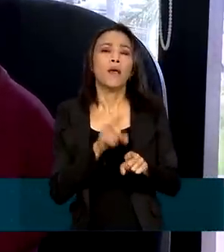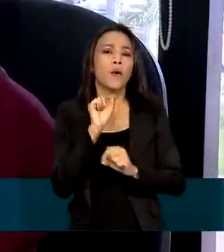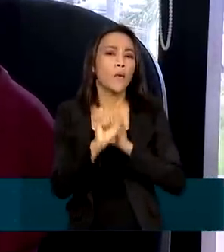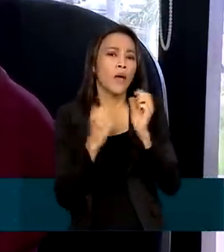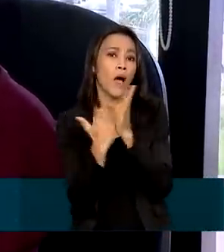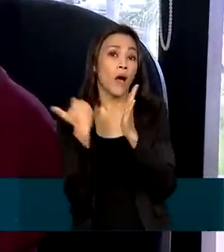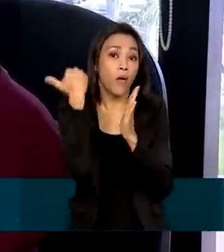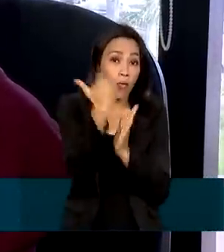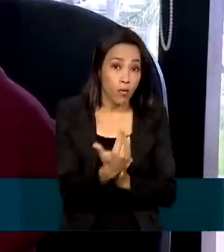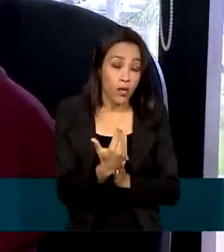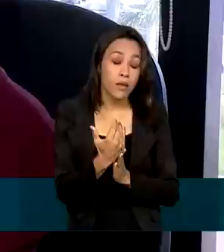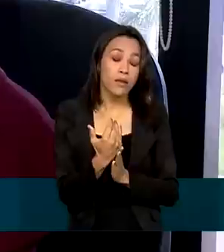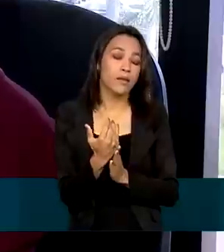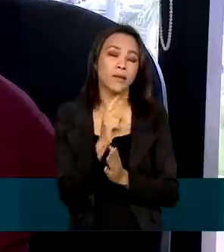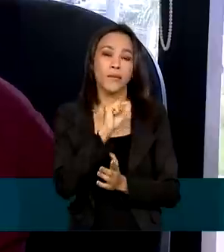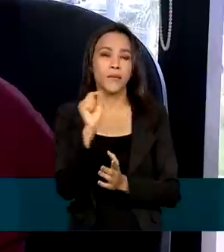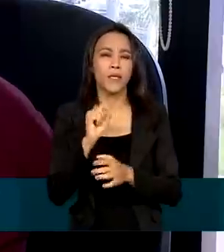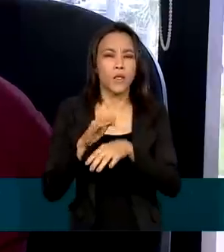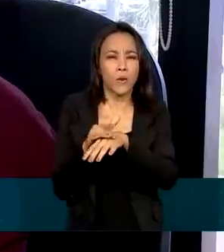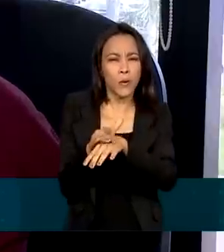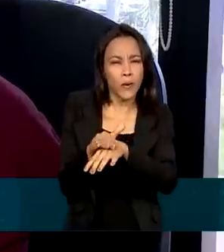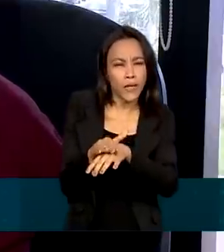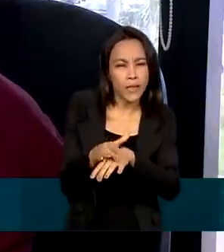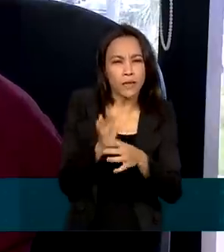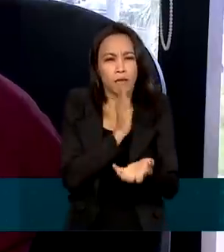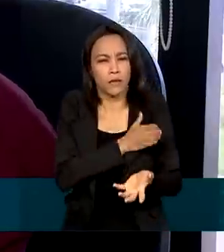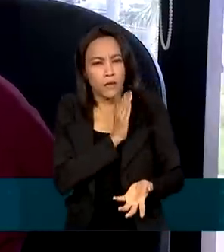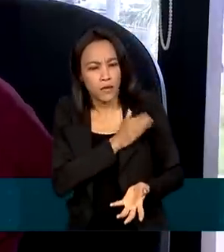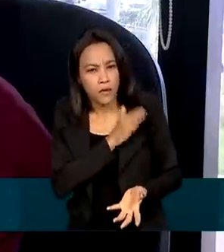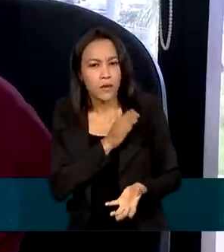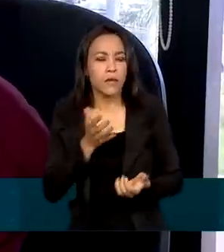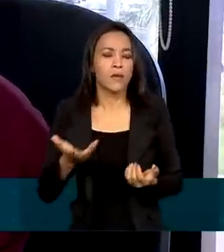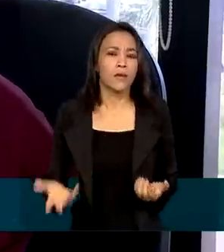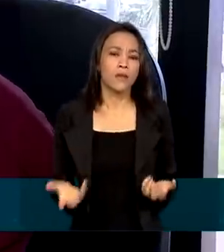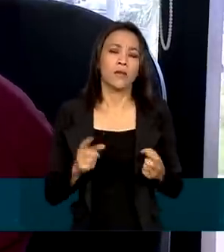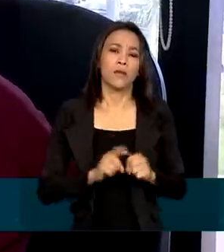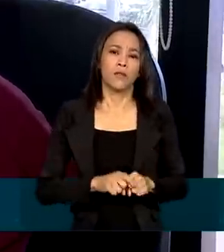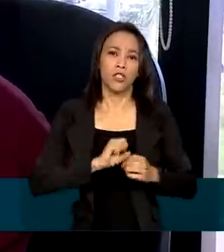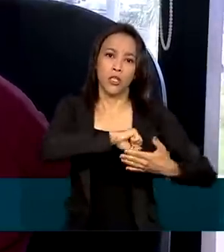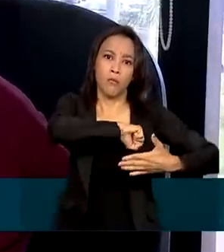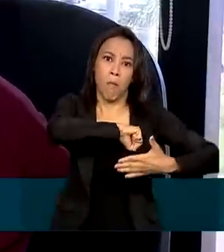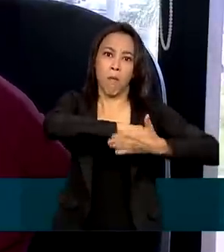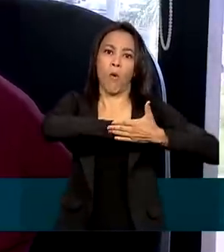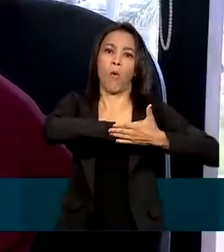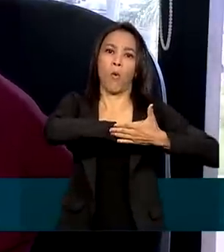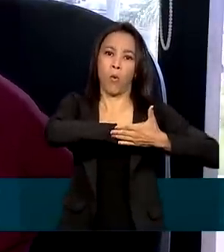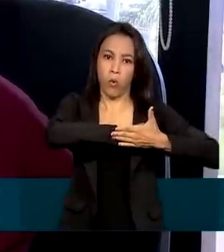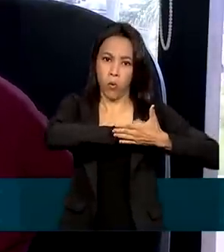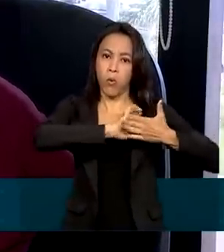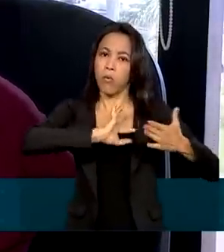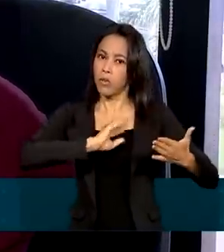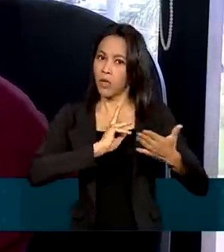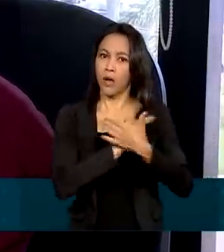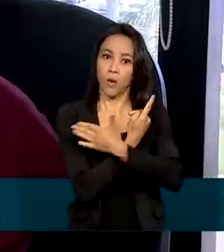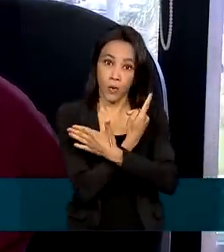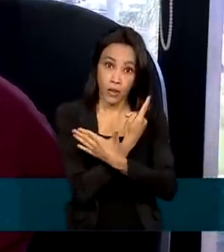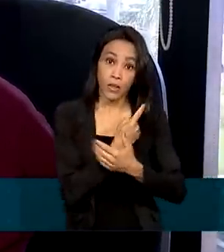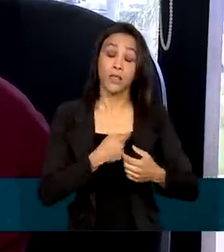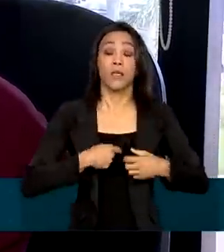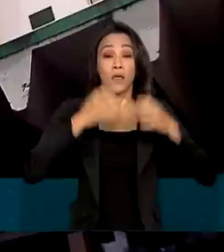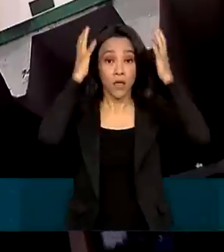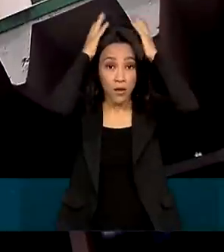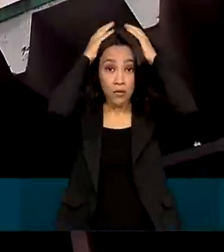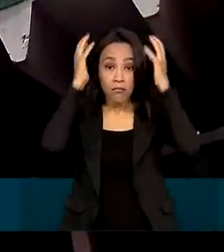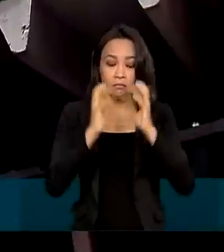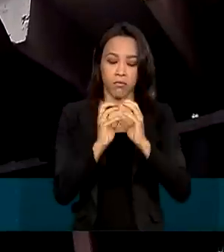de desenvolvimento de doença arterial coronariana, de ter infarto no coração, de ter um